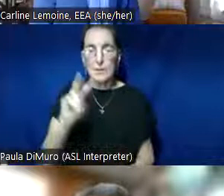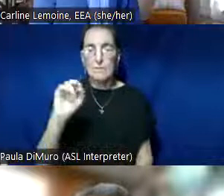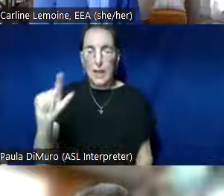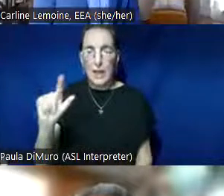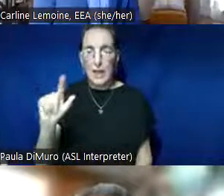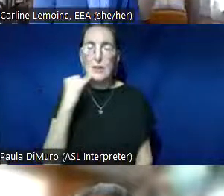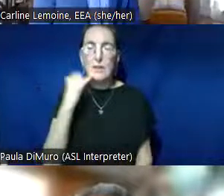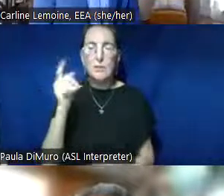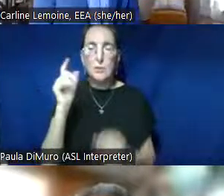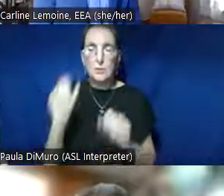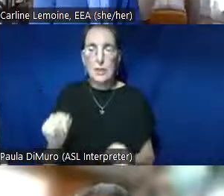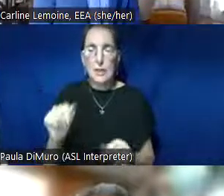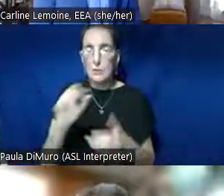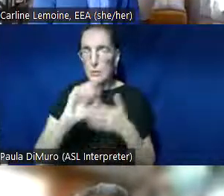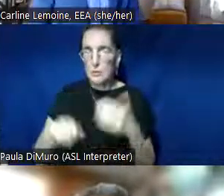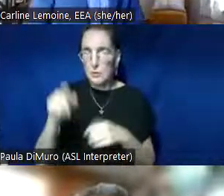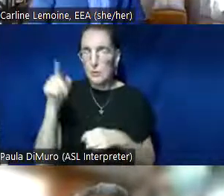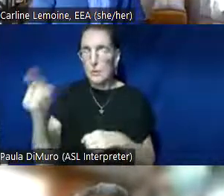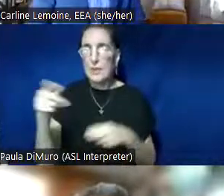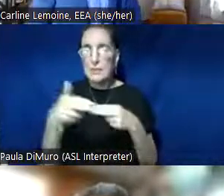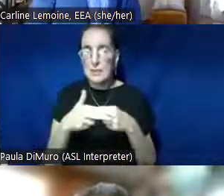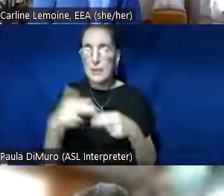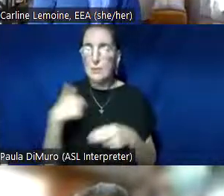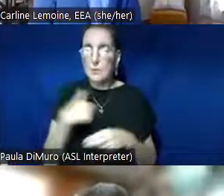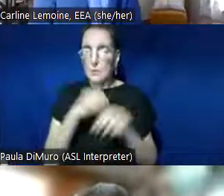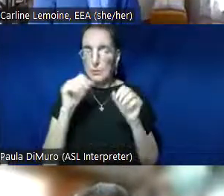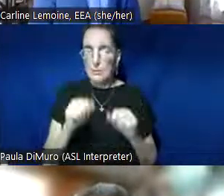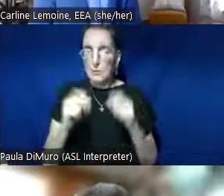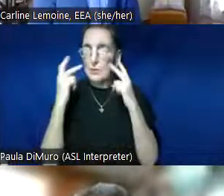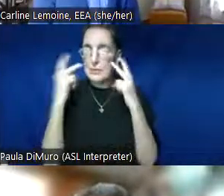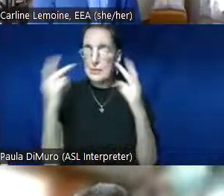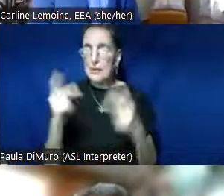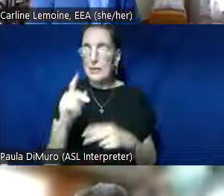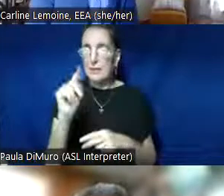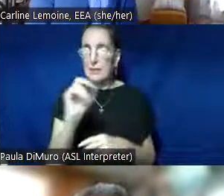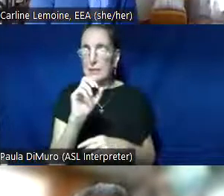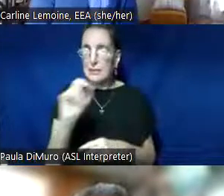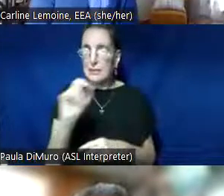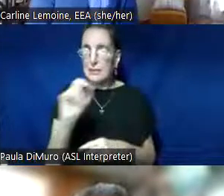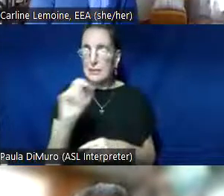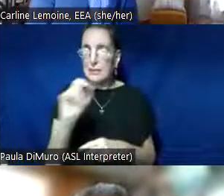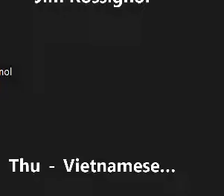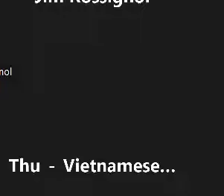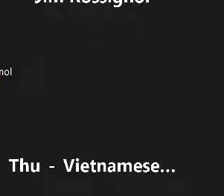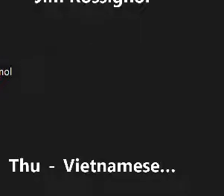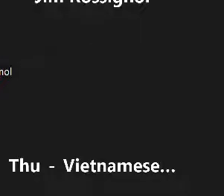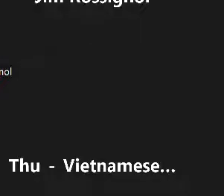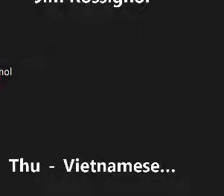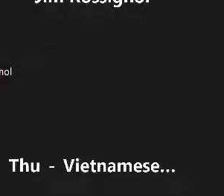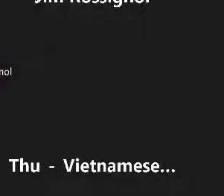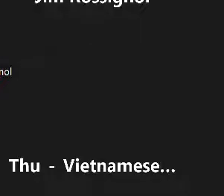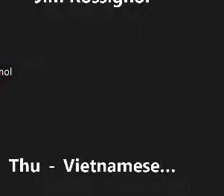trabalho. Vel, se você conseguir remover o slide, não também conseguir hoje, que é membro de Task